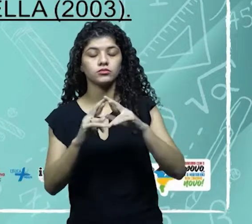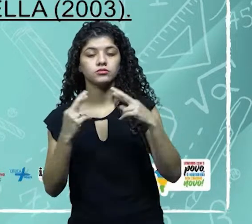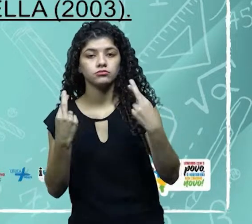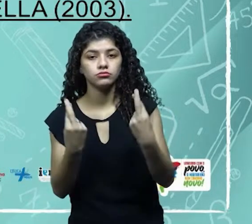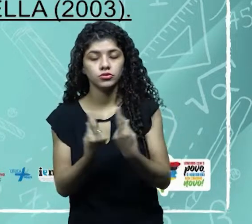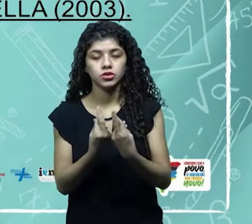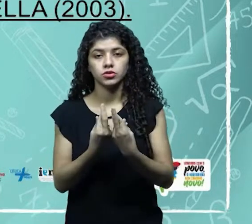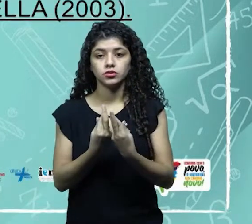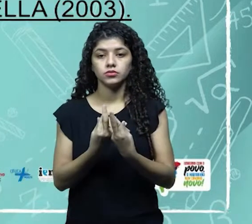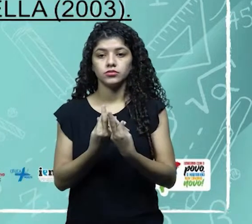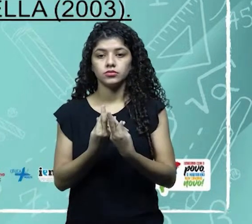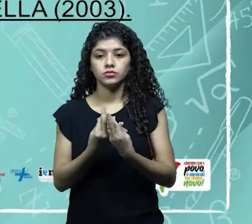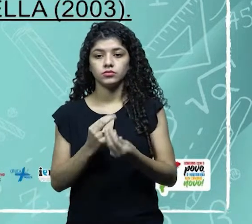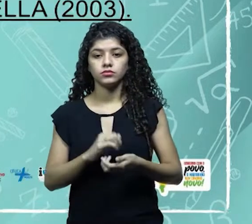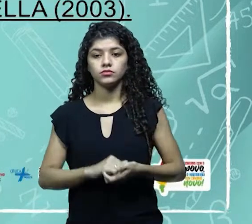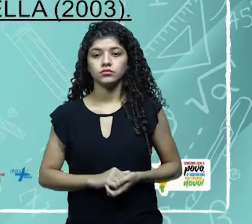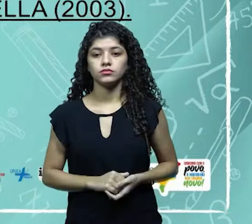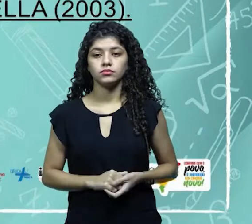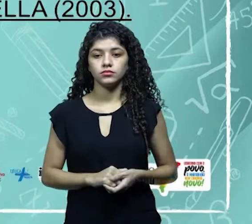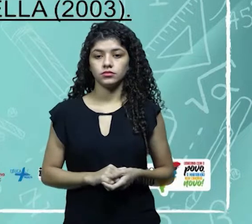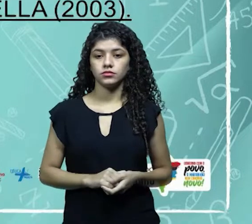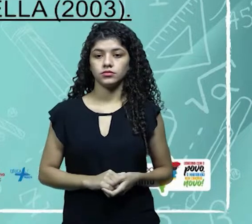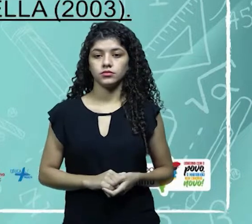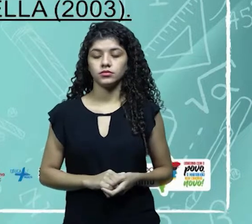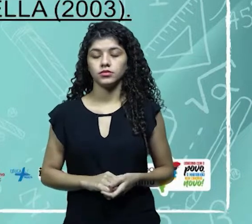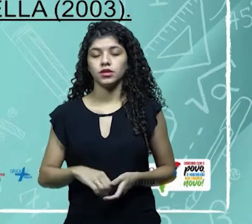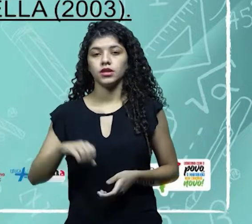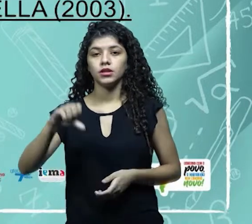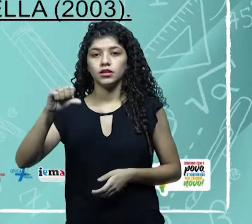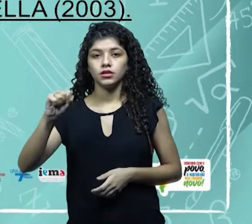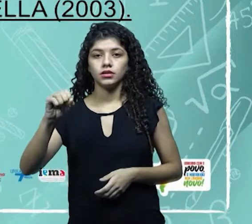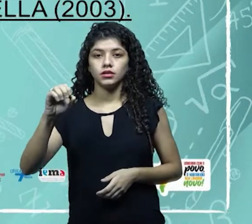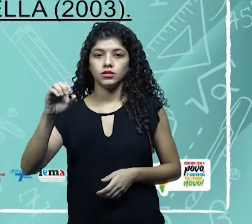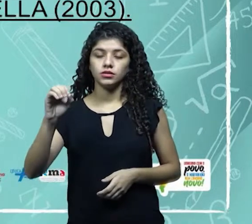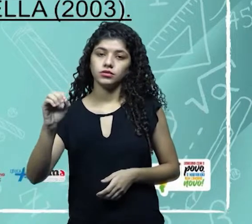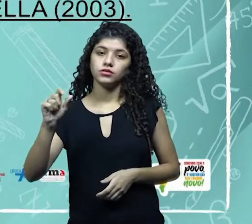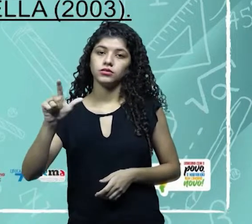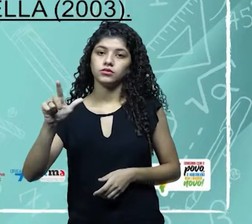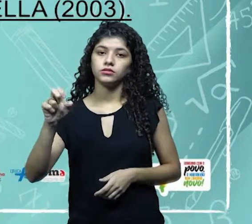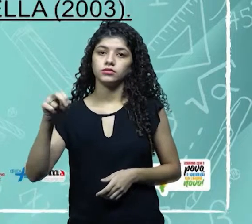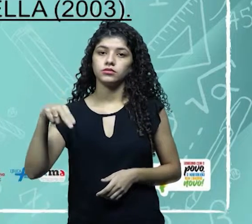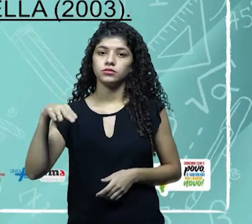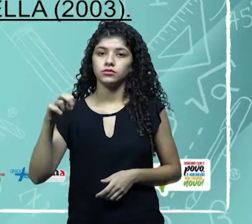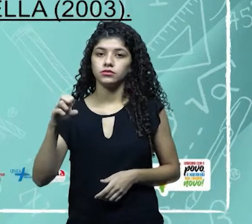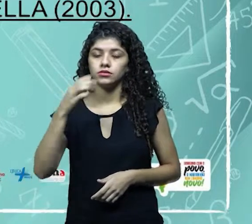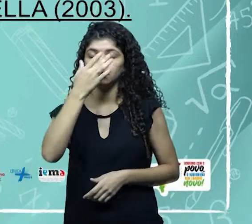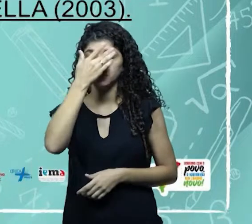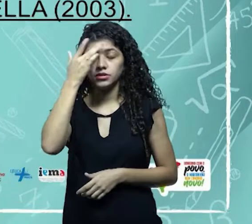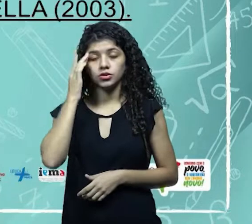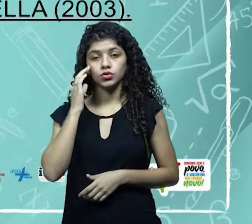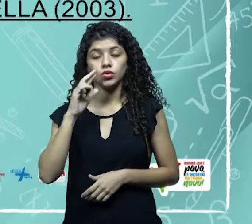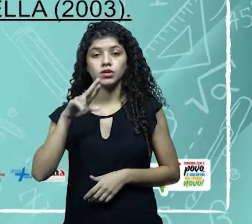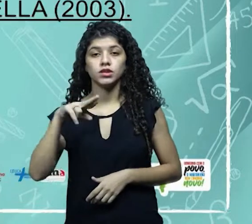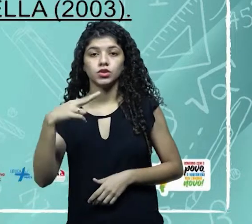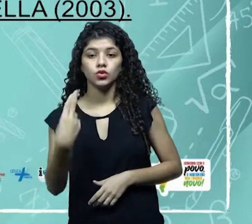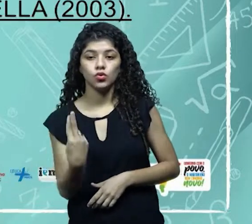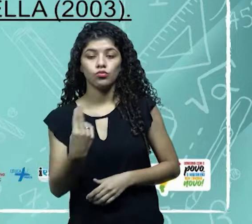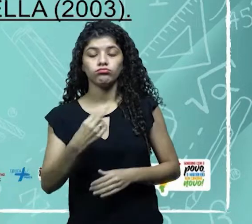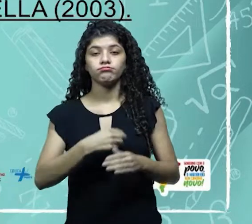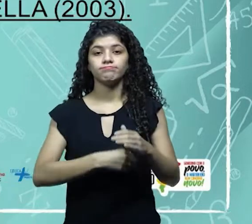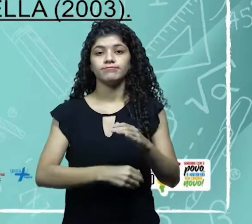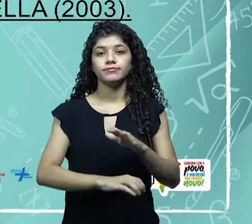evento ele é uma concentração ou uma reunião informal né de sol e solene de